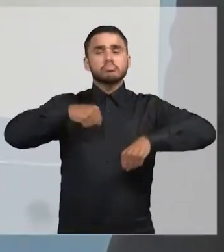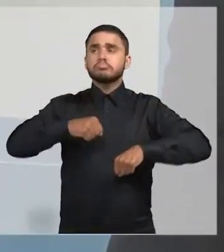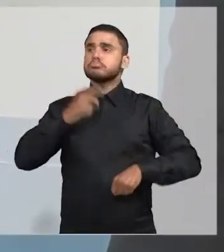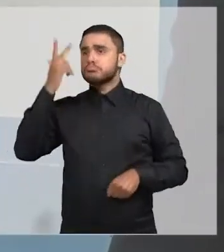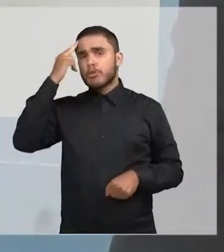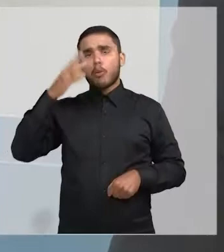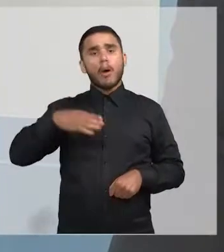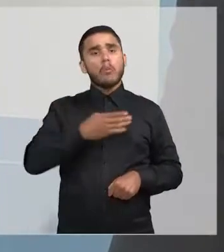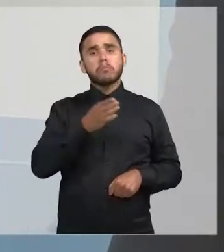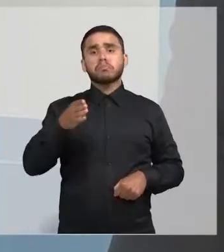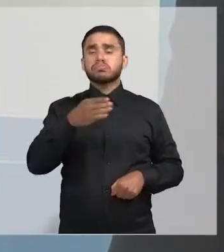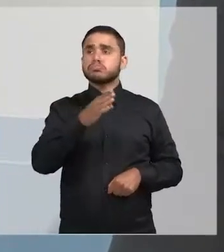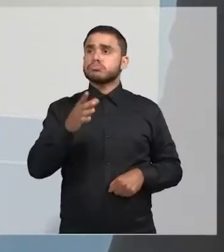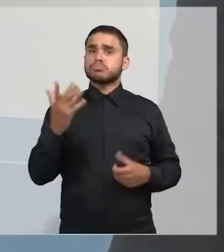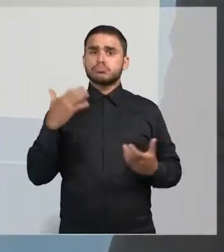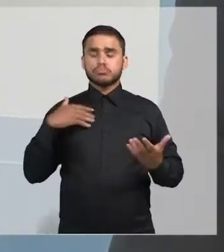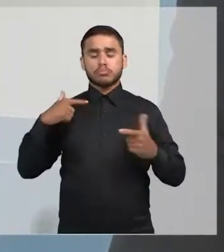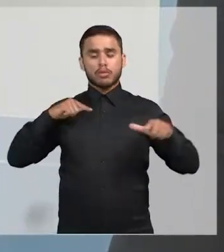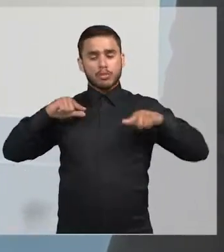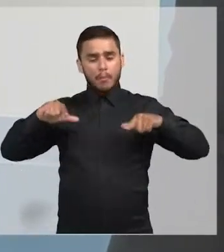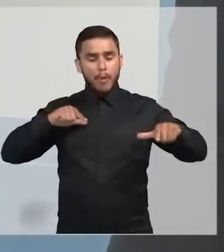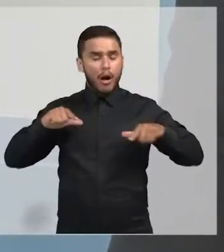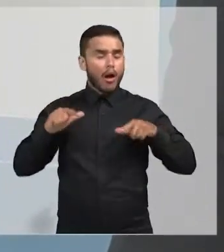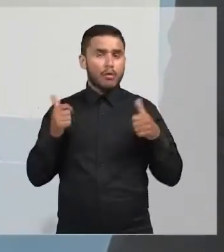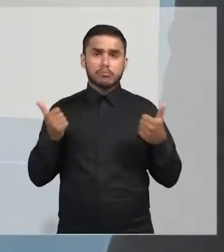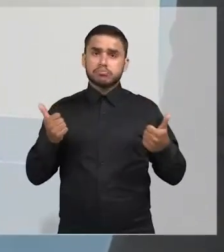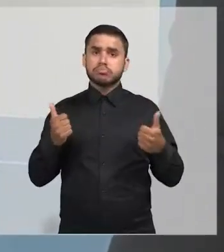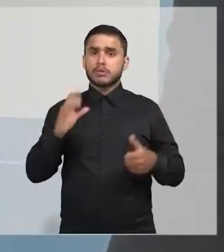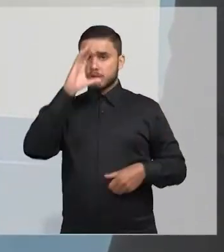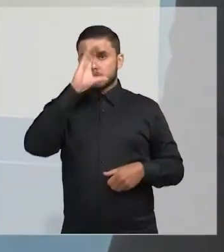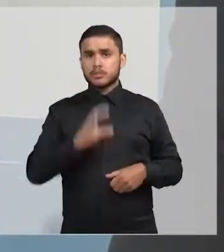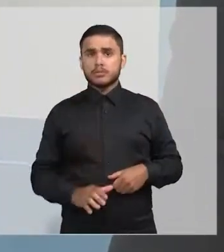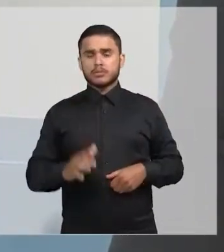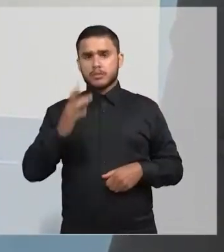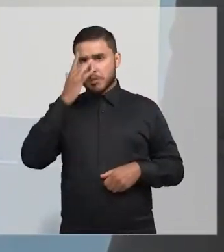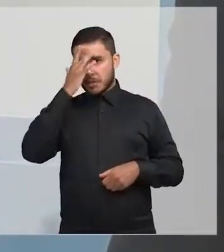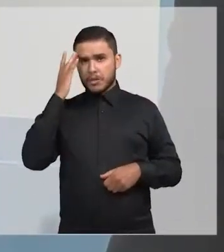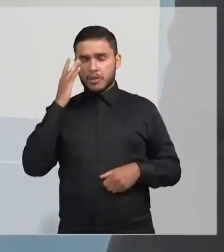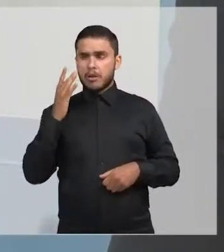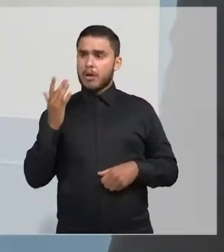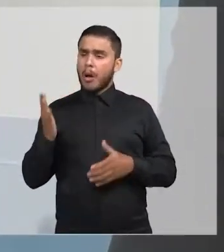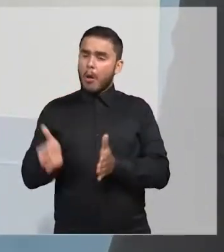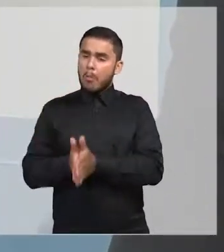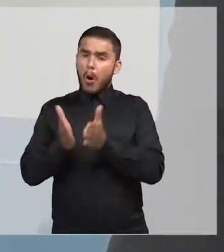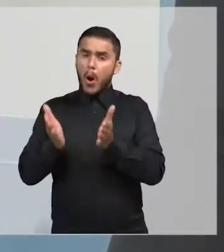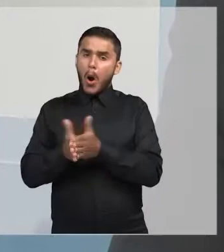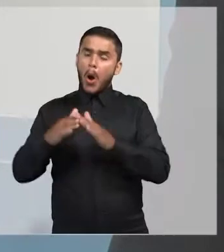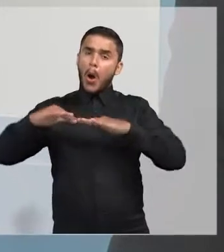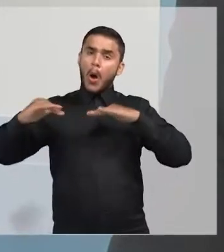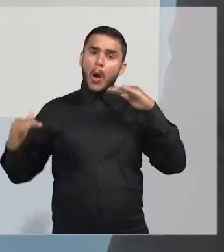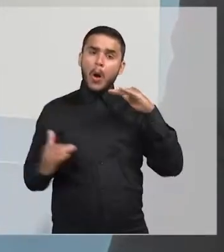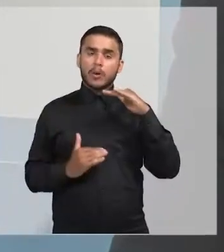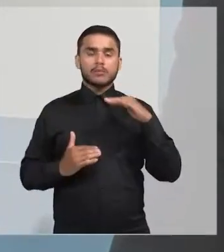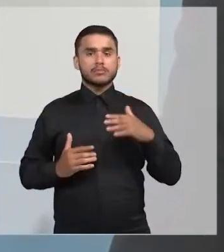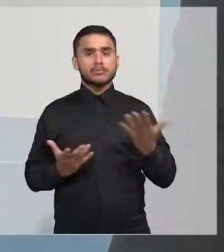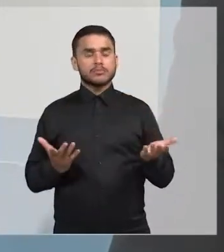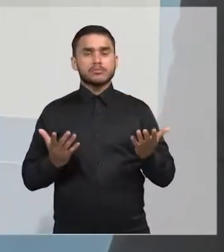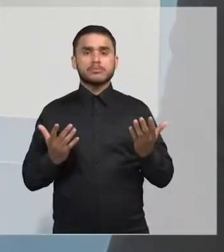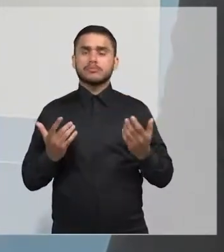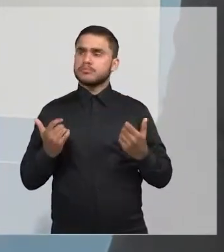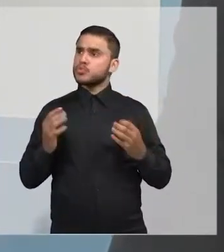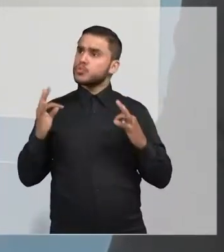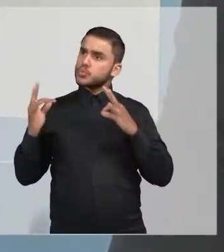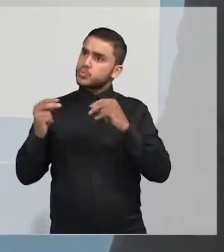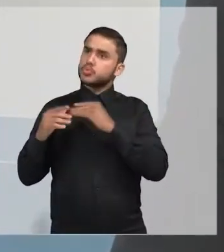dele como funcionário público, é lá que o cidadão, não existe cidadão de classe média baixa, ou o cidadão é de classe média, média ou é de classe média